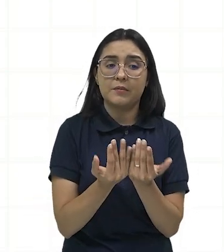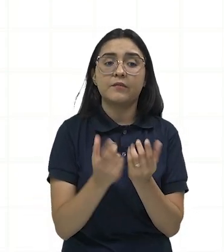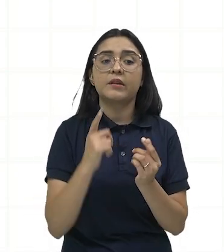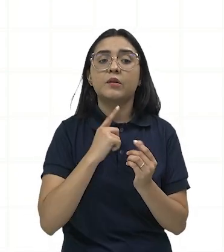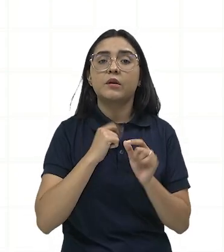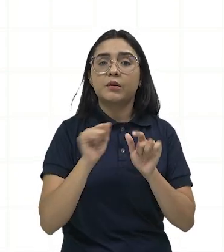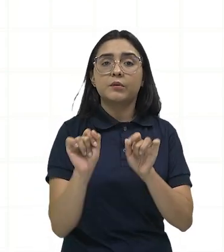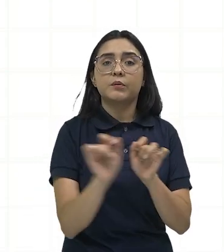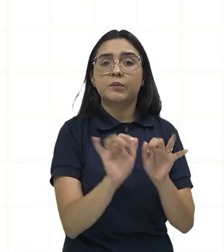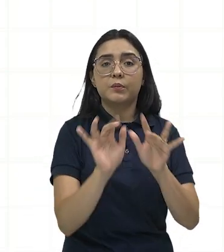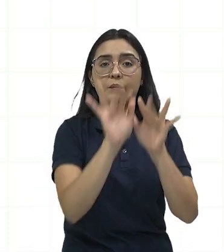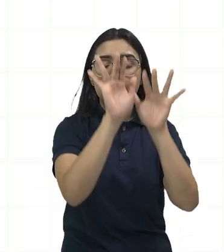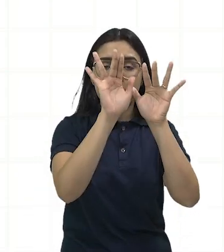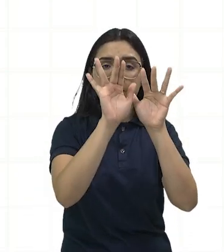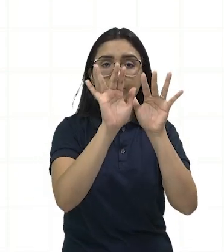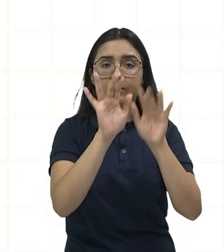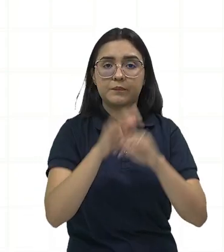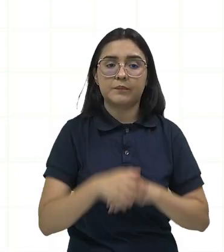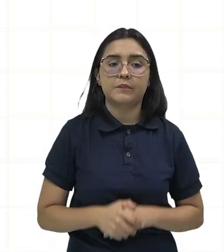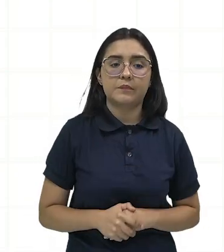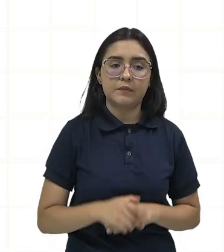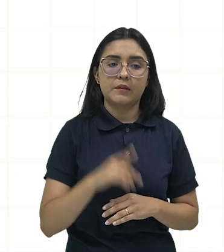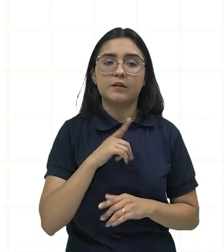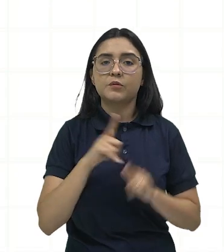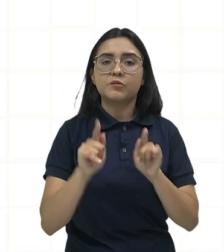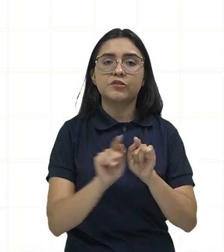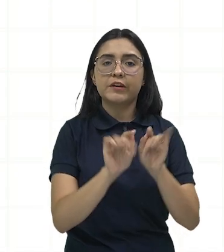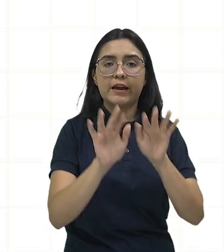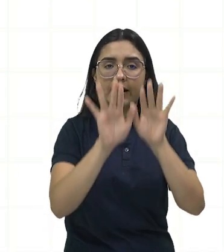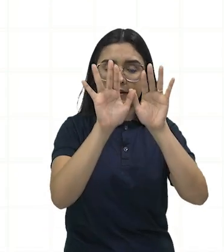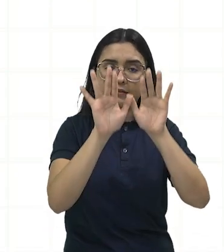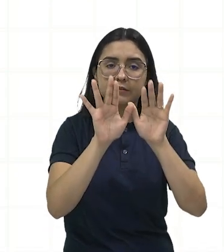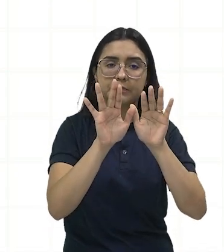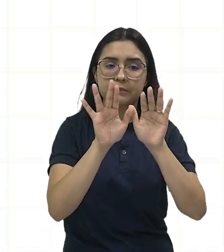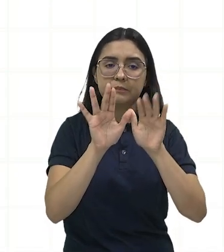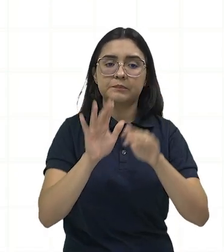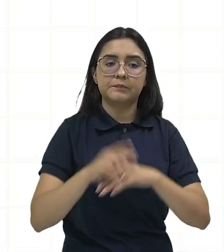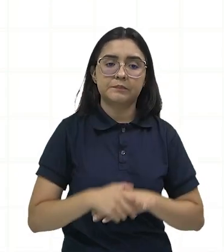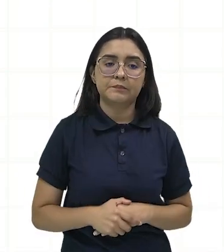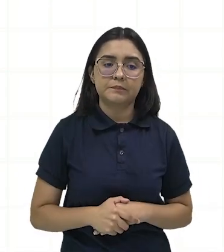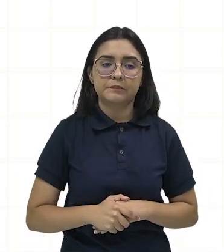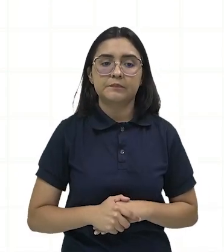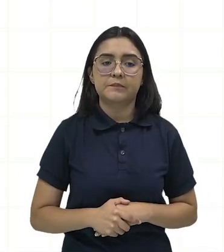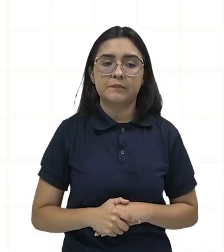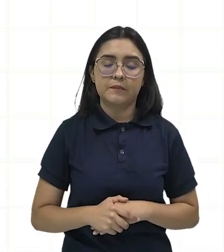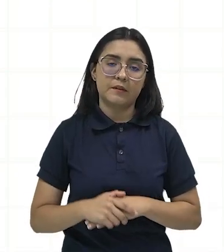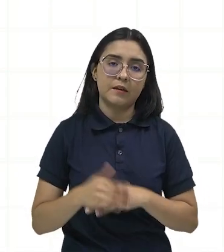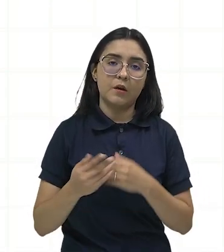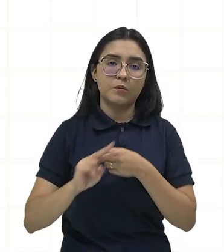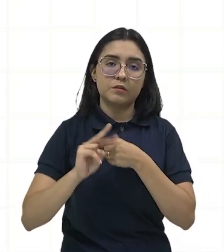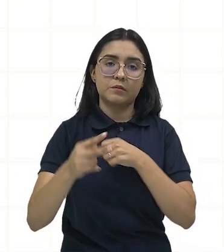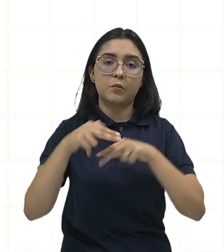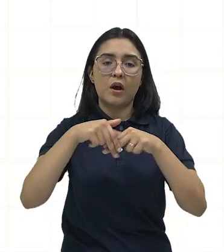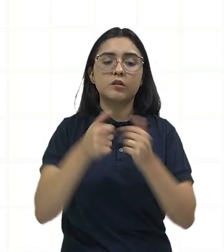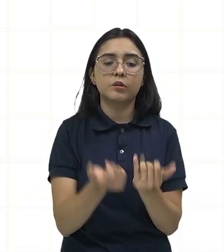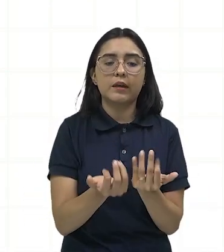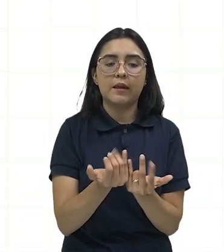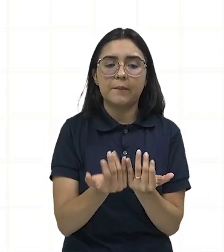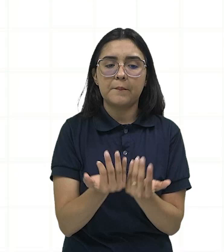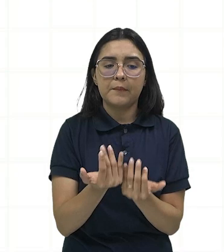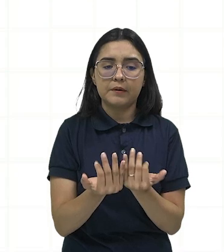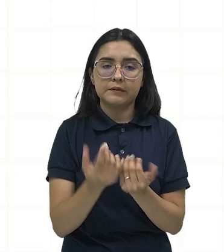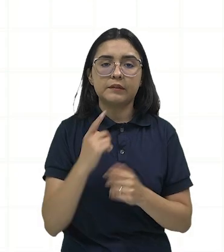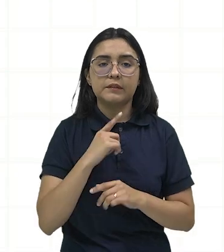libero o quê? Os gases, né? Que são consequência dessa queima. Então, nós temos